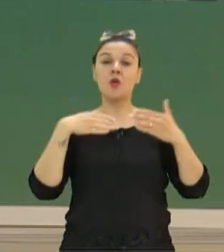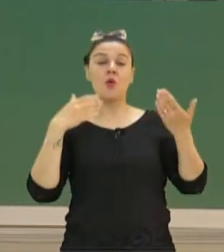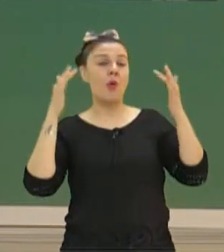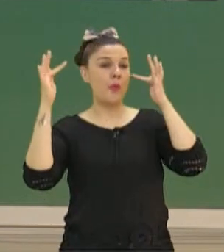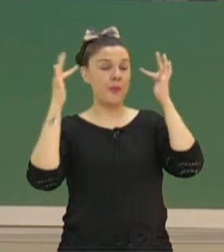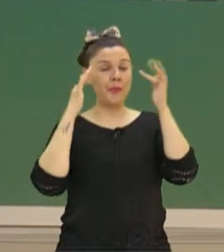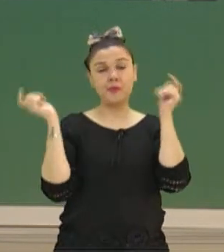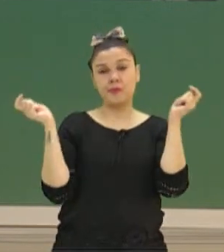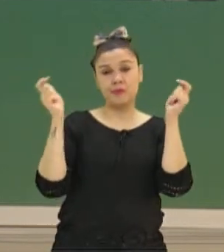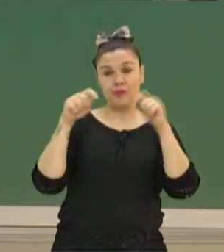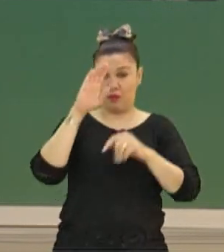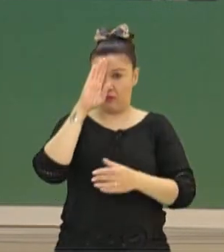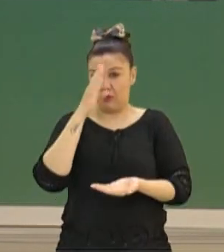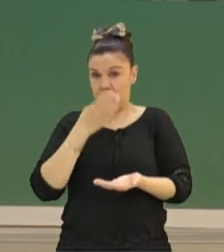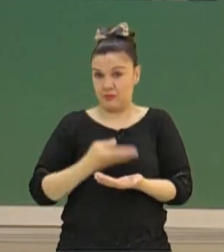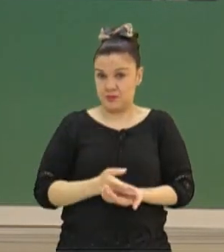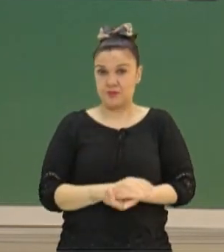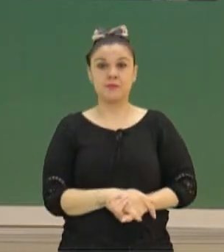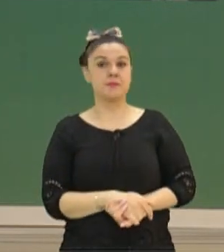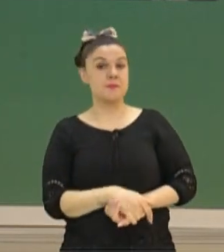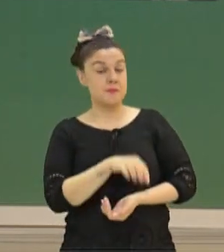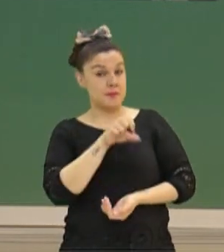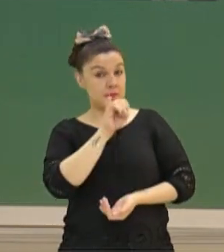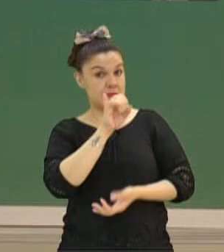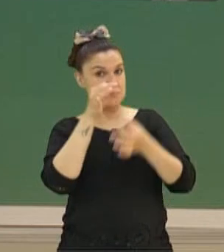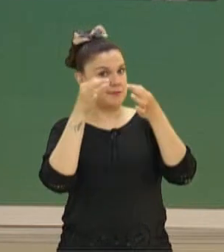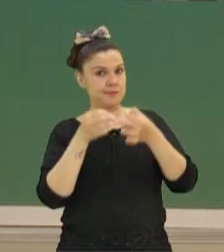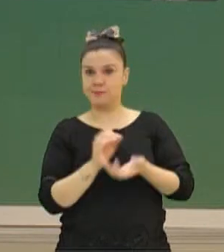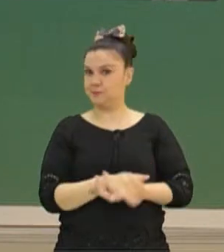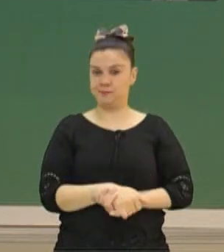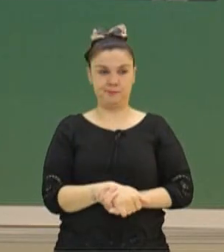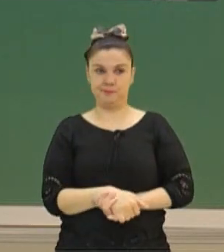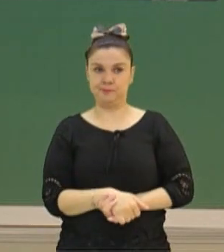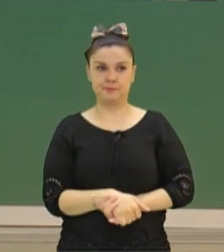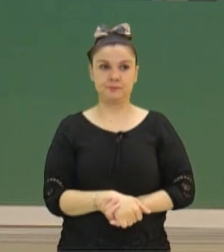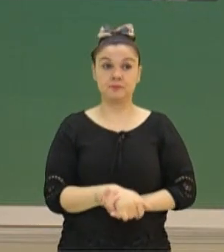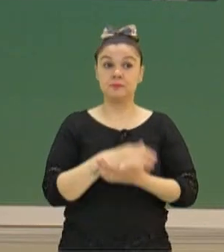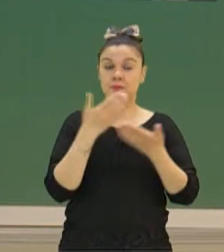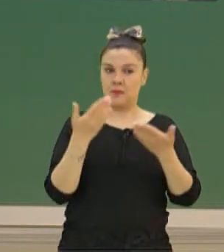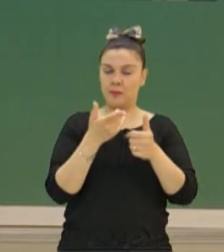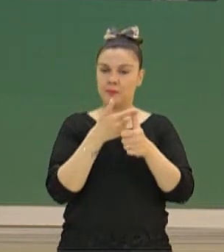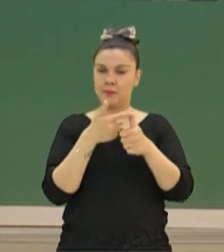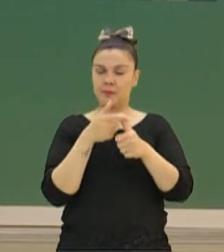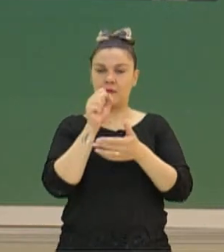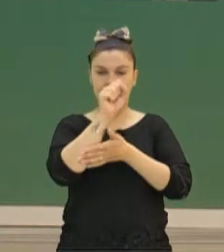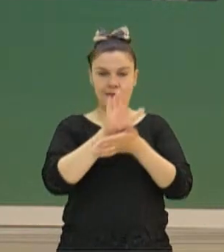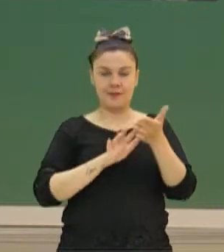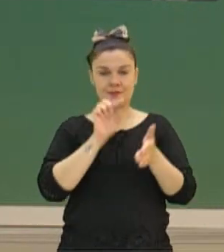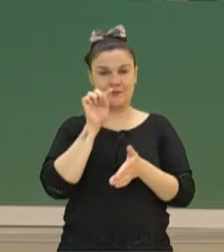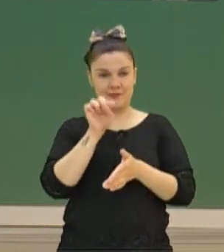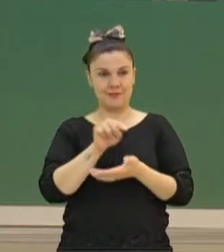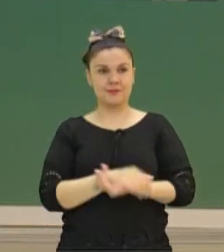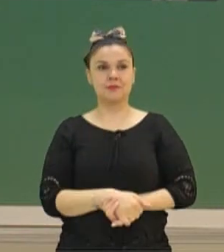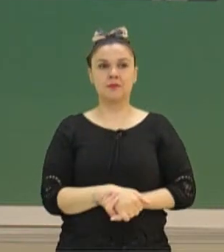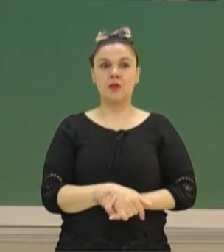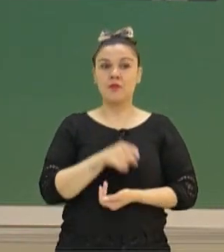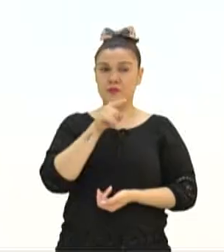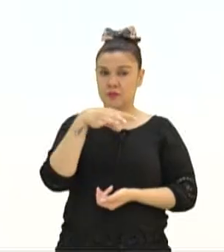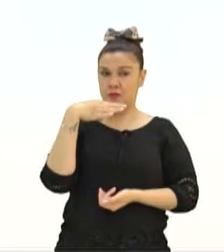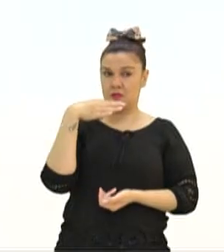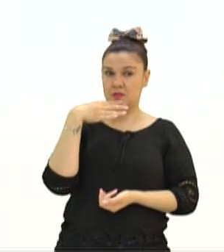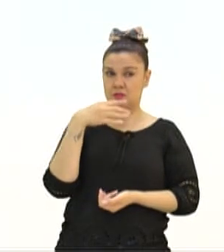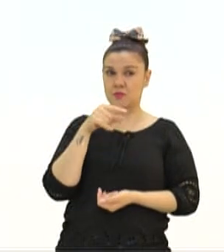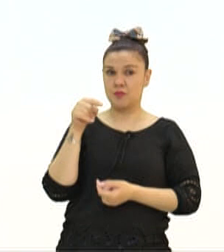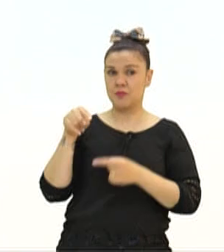Em qual teoria a gente deve acreditar, então, se essa não é a certa? Antes de qualquer coisa, mais uma atividade.